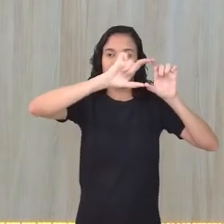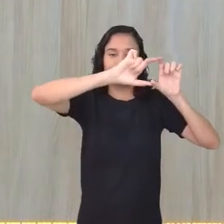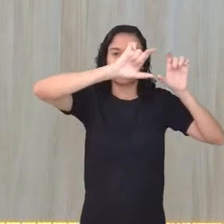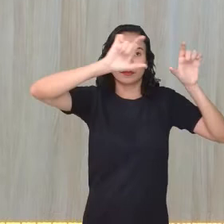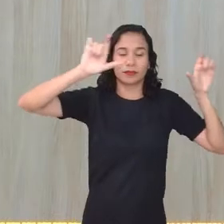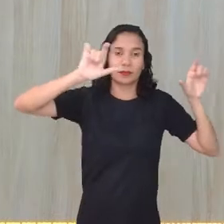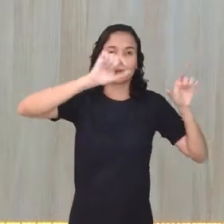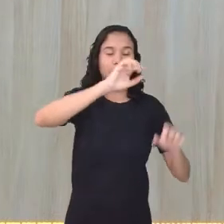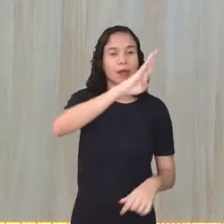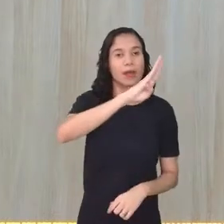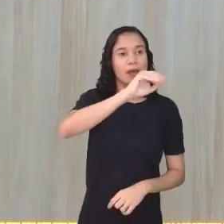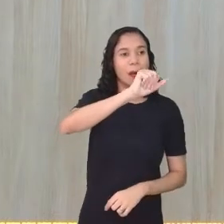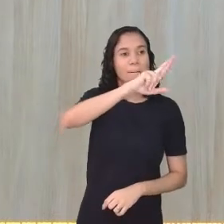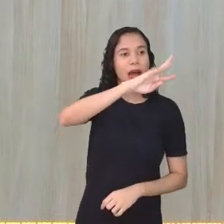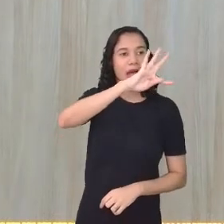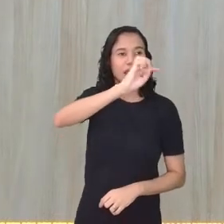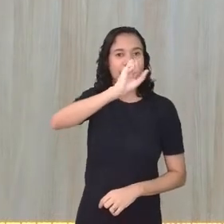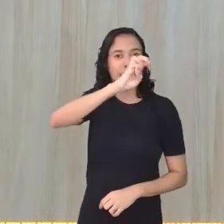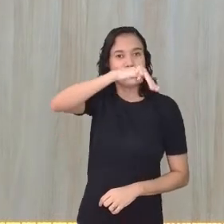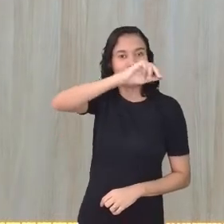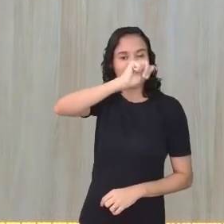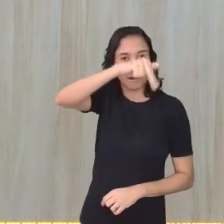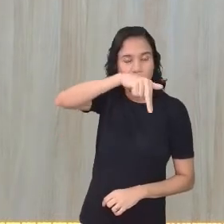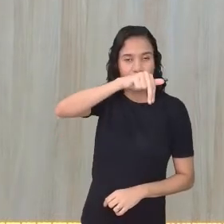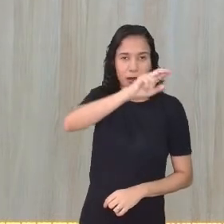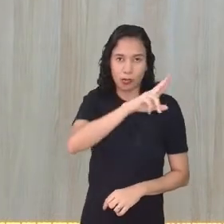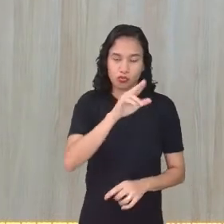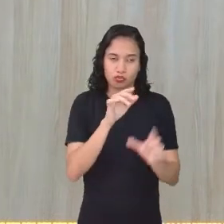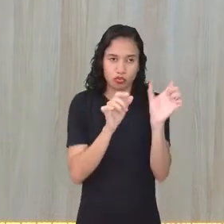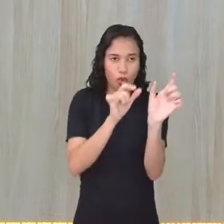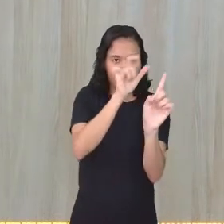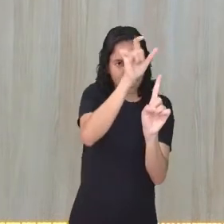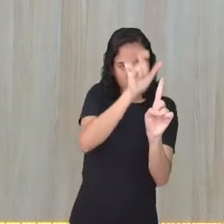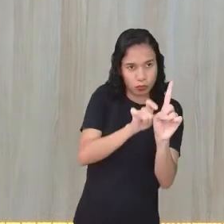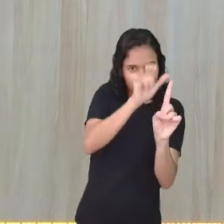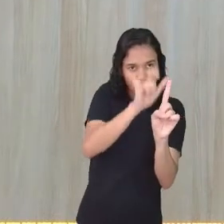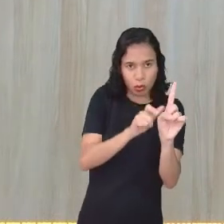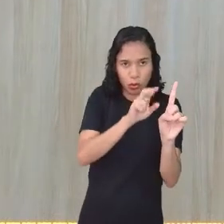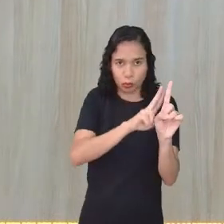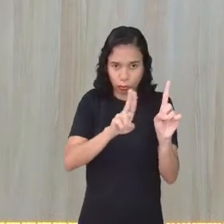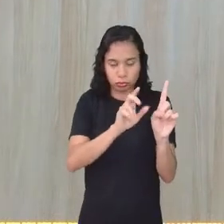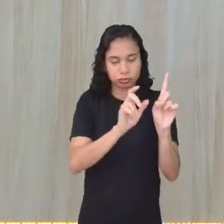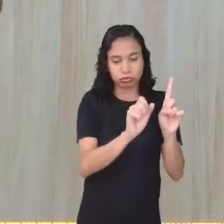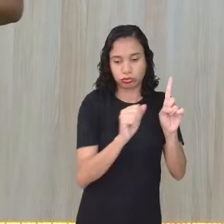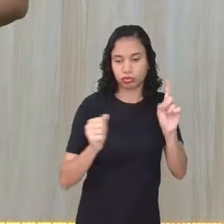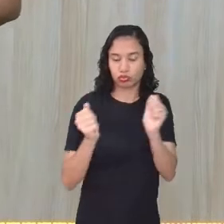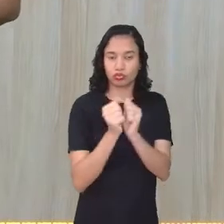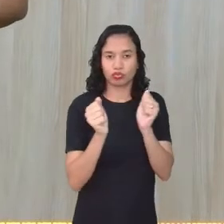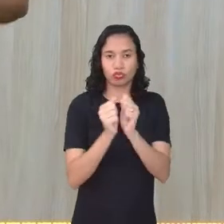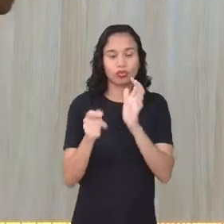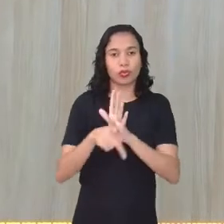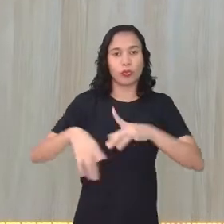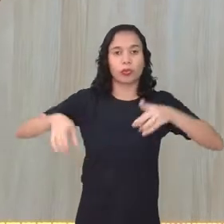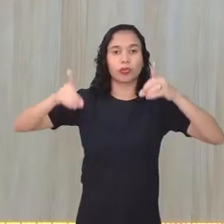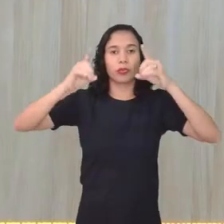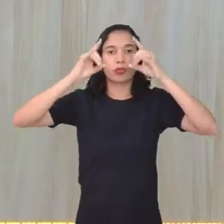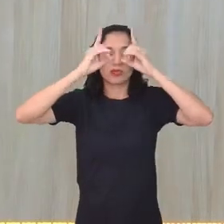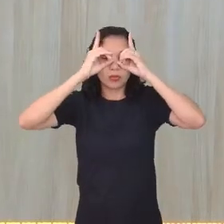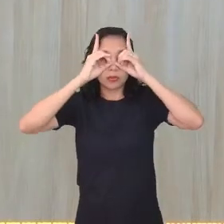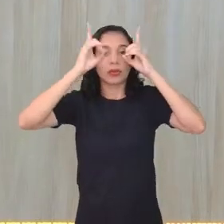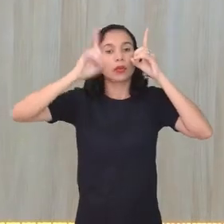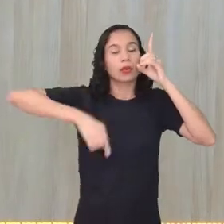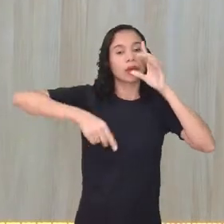diz Batman. Então, eu tenho a junção do nome da personagem com o Batman, que é a